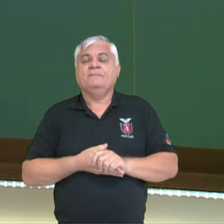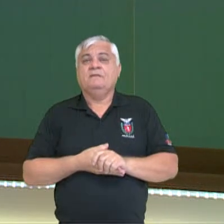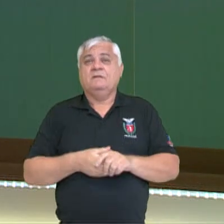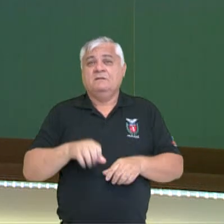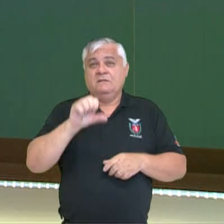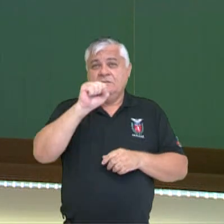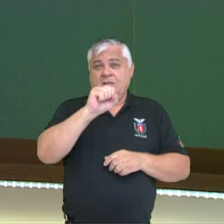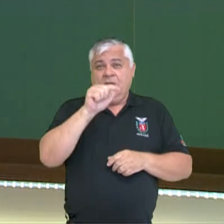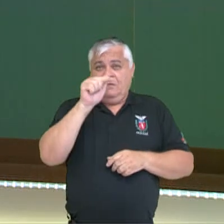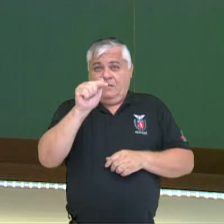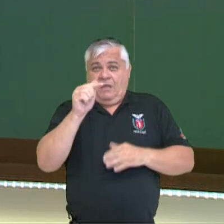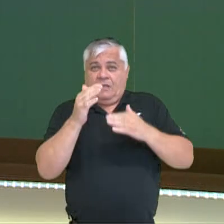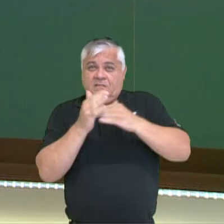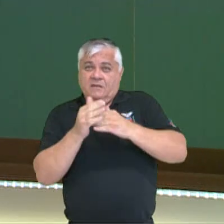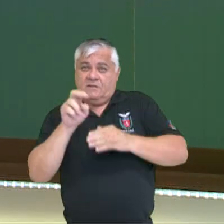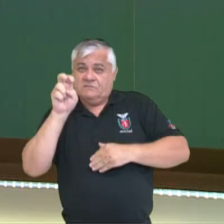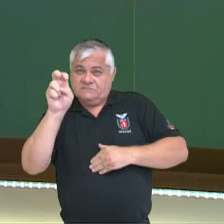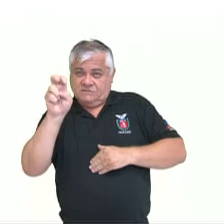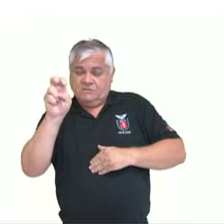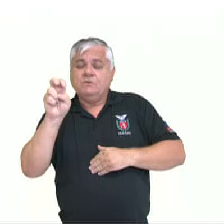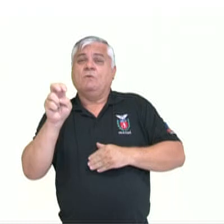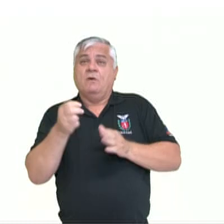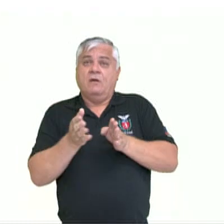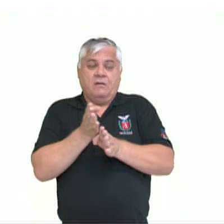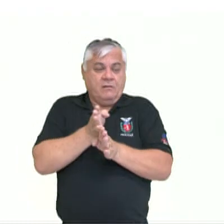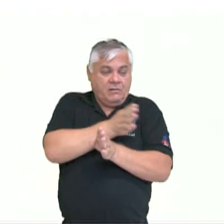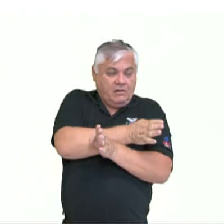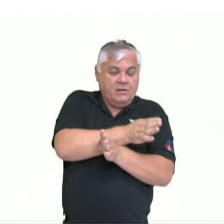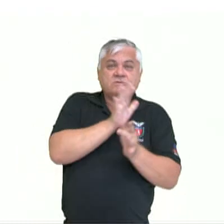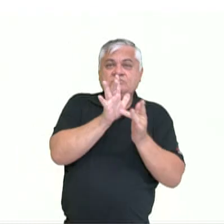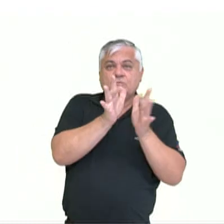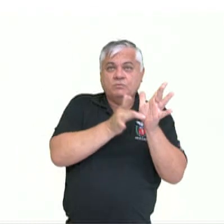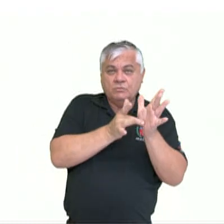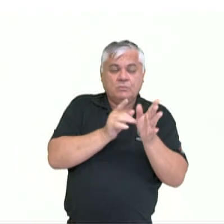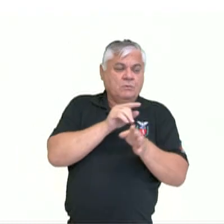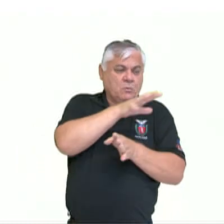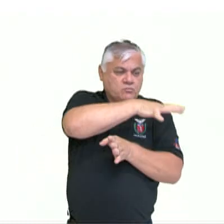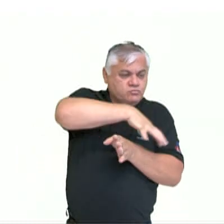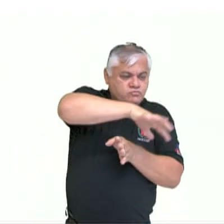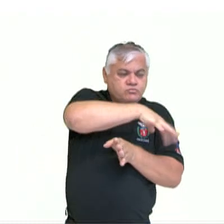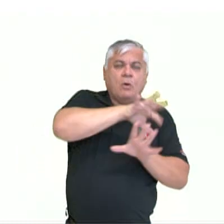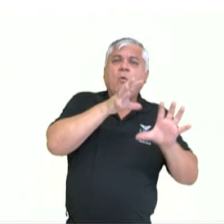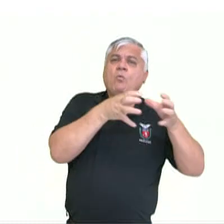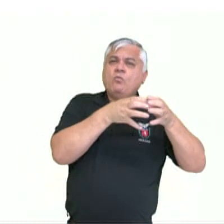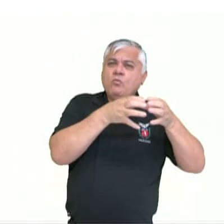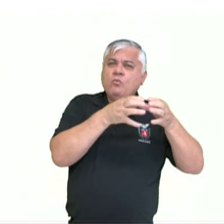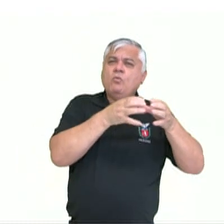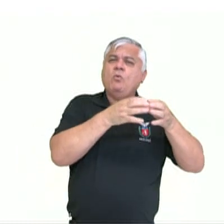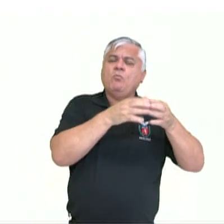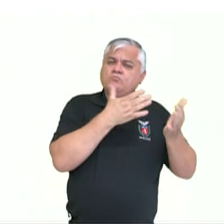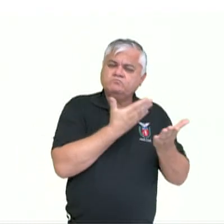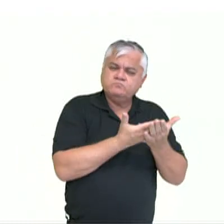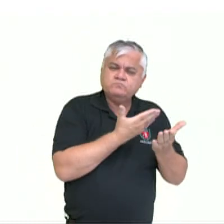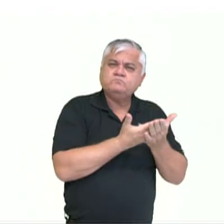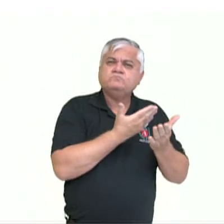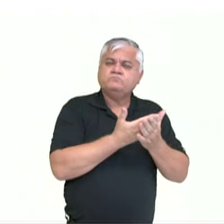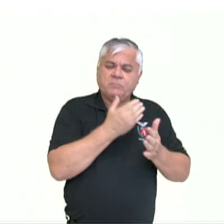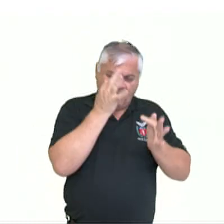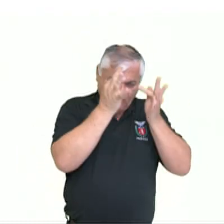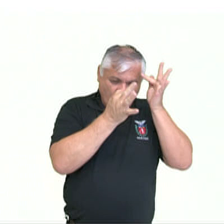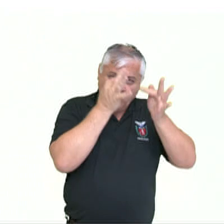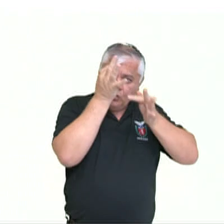Do século VII ao século V a.C., nós temos aqui um grupo de filósofos, chamados